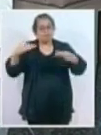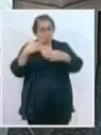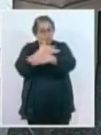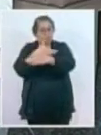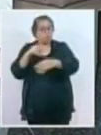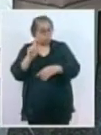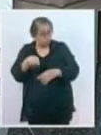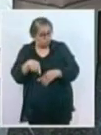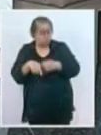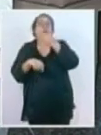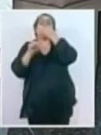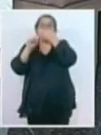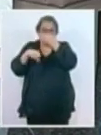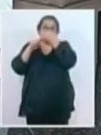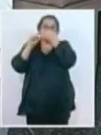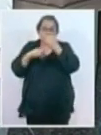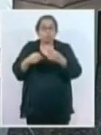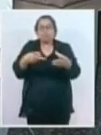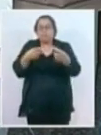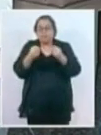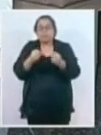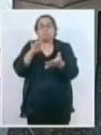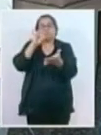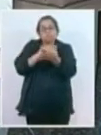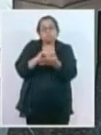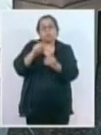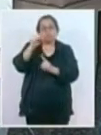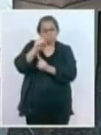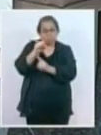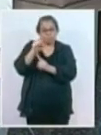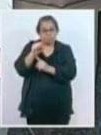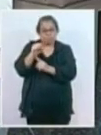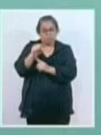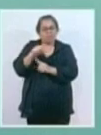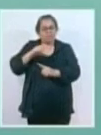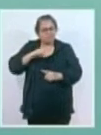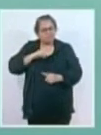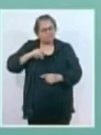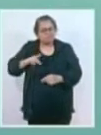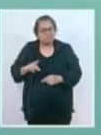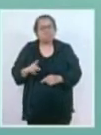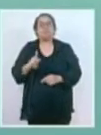a necessidade de instalação de semáforo. Sim, e diariamente, a todo momento,